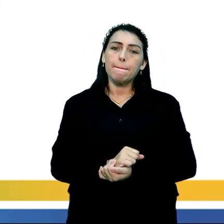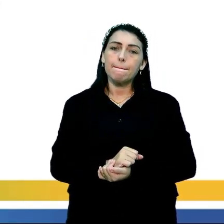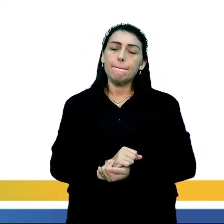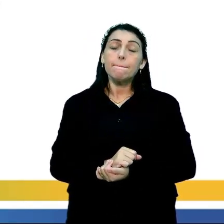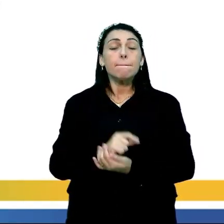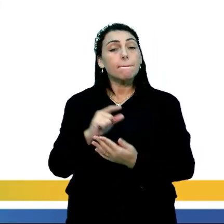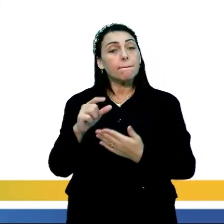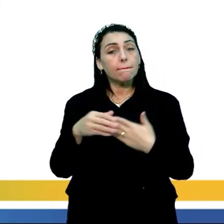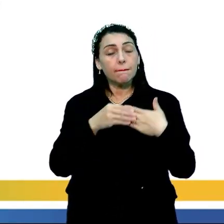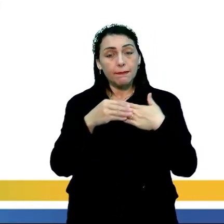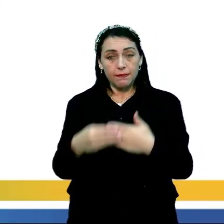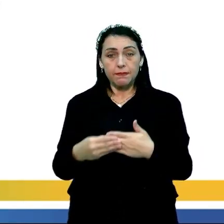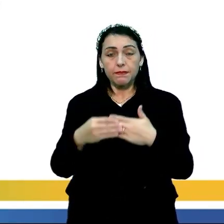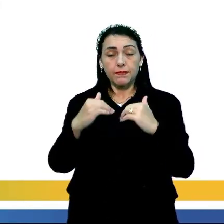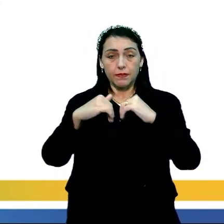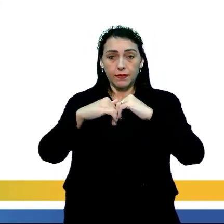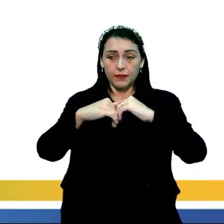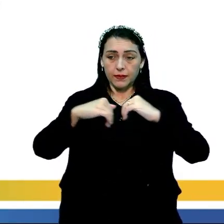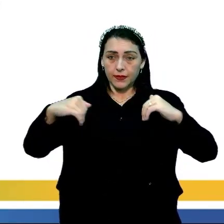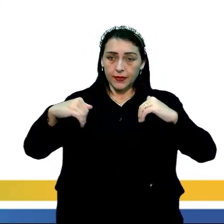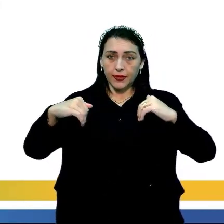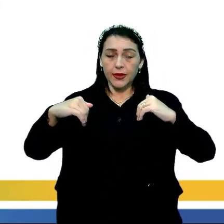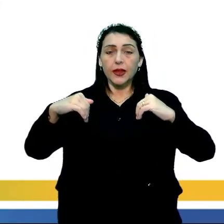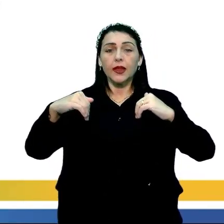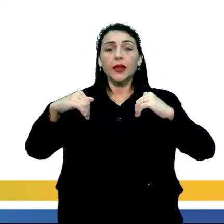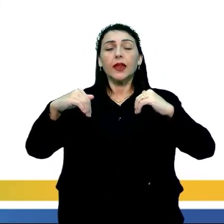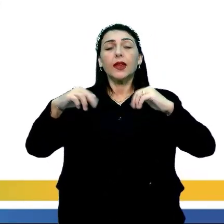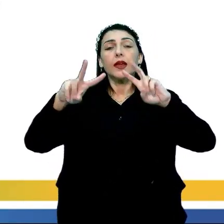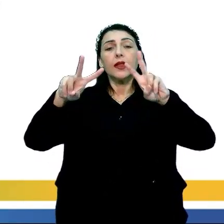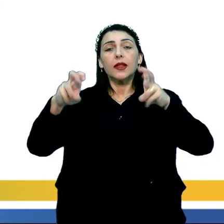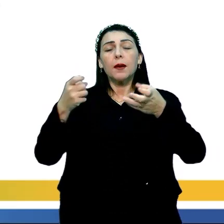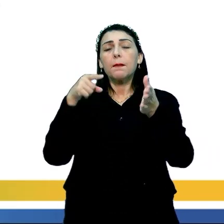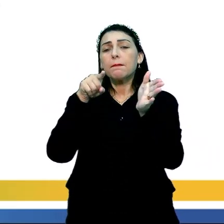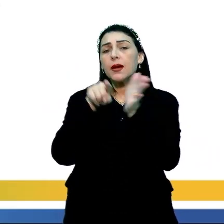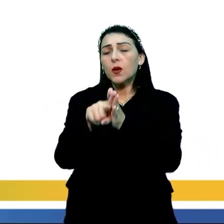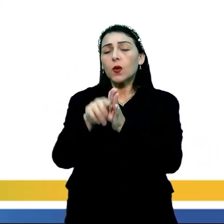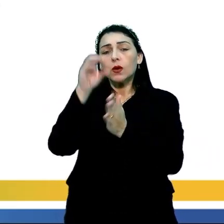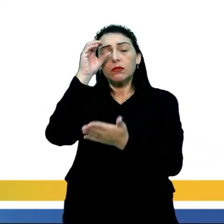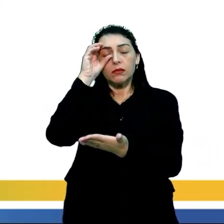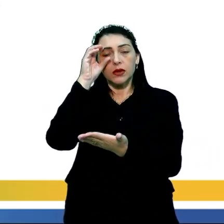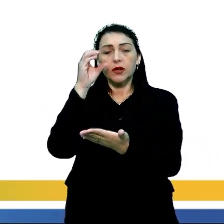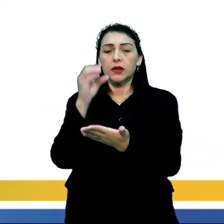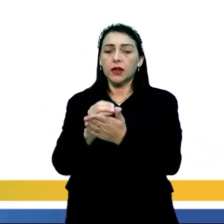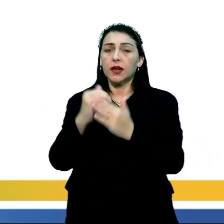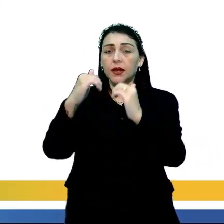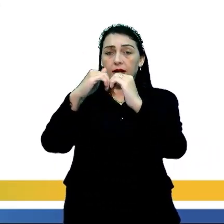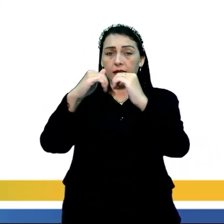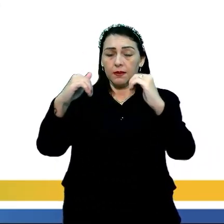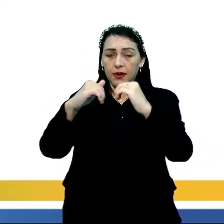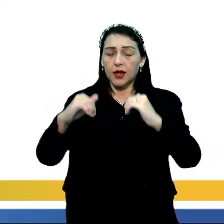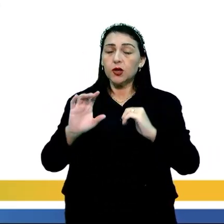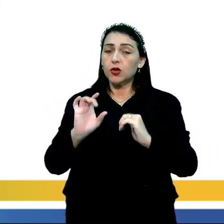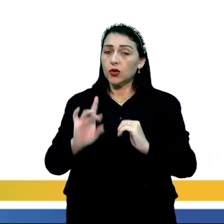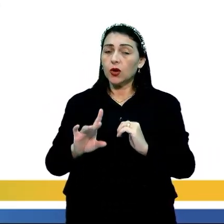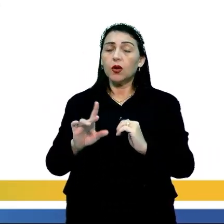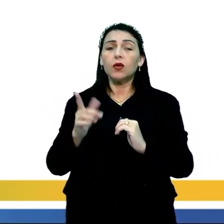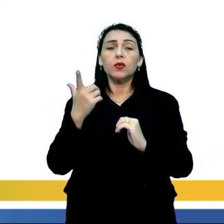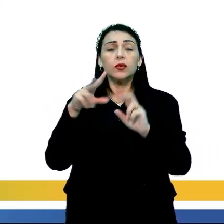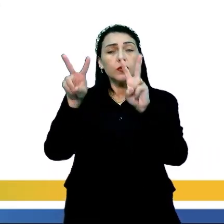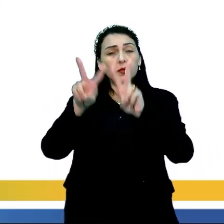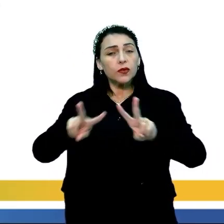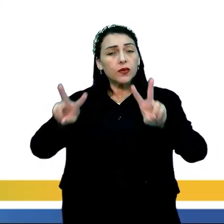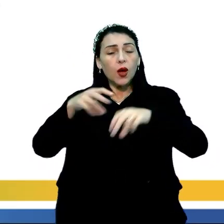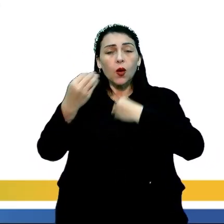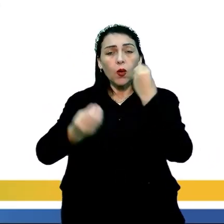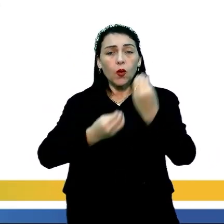Aqui eu trouxe de forma separada, né? Tema, pergunta e as teses separadinhas, só para que vocês possam visualizar